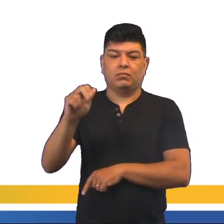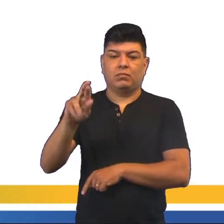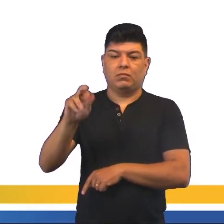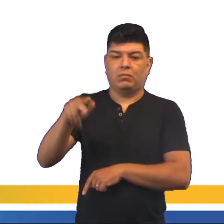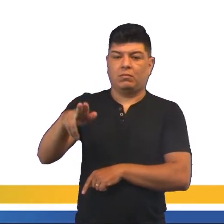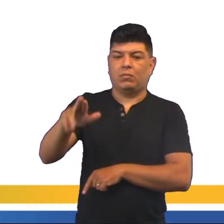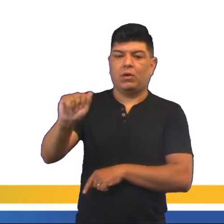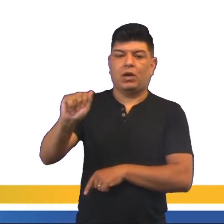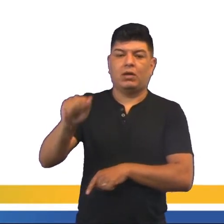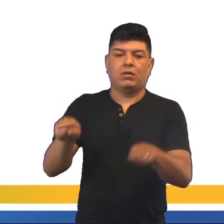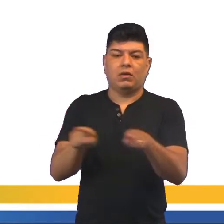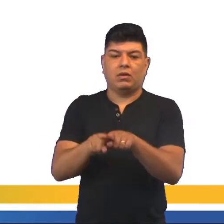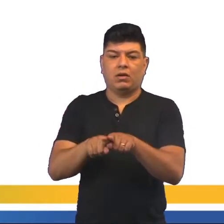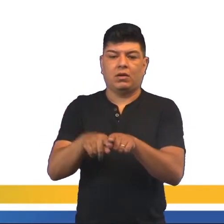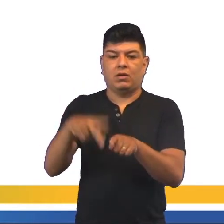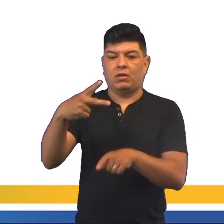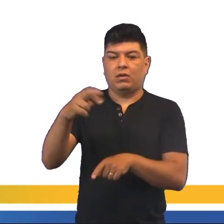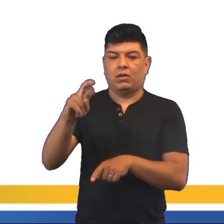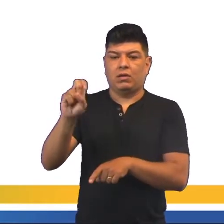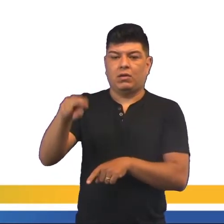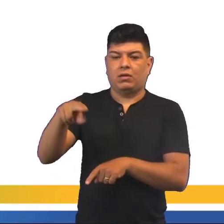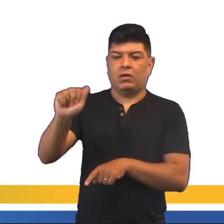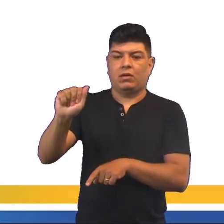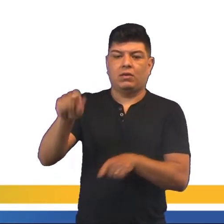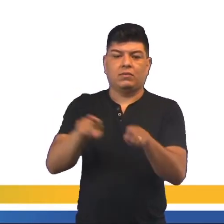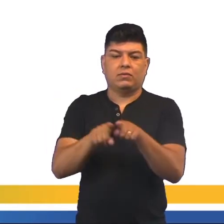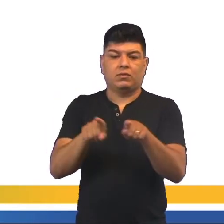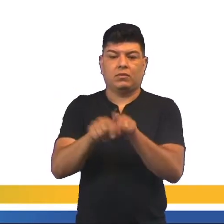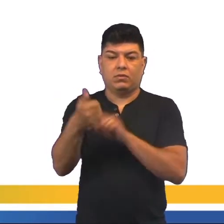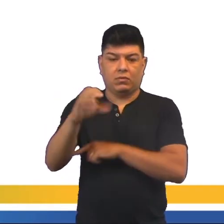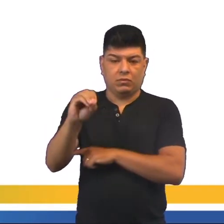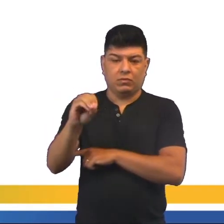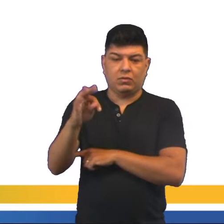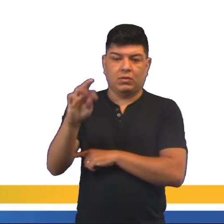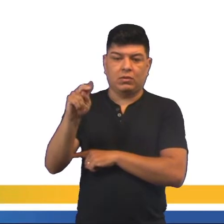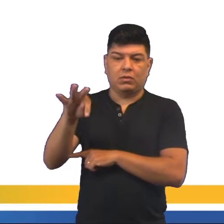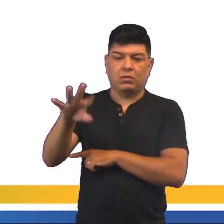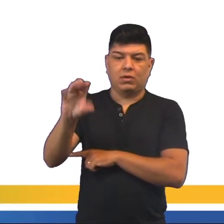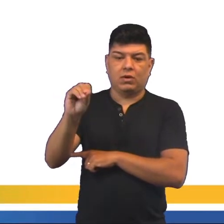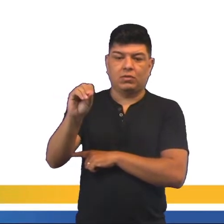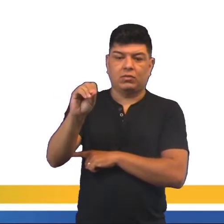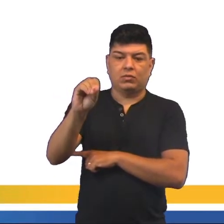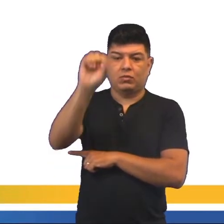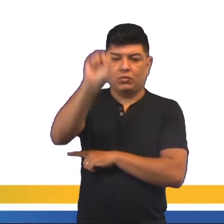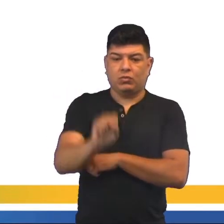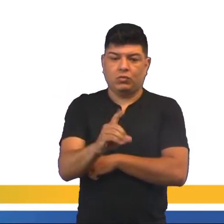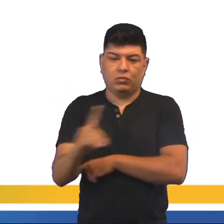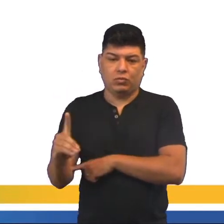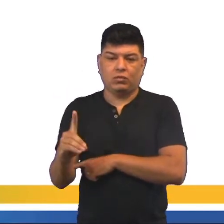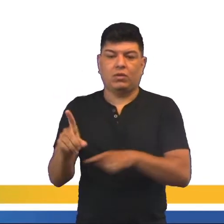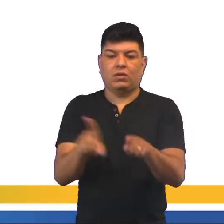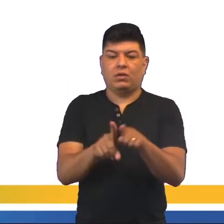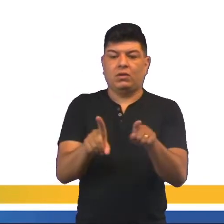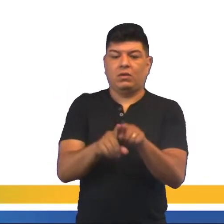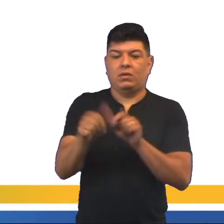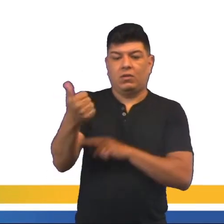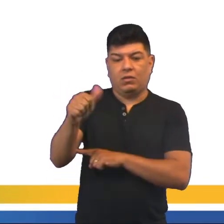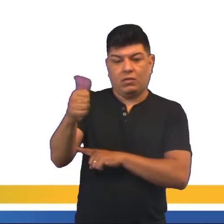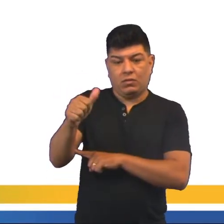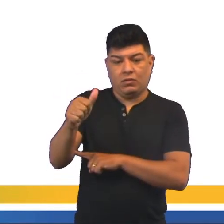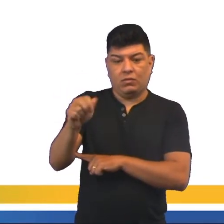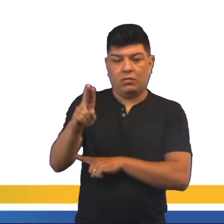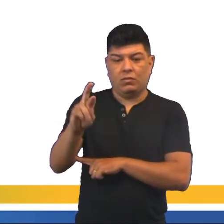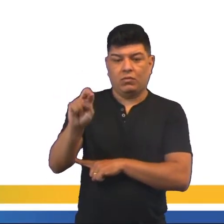bacia hidrográfica do Paraná. Número 10, bacia hidrográfica do Atlântico Sudeste. Número 11, bacia hidrográfica